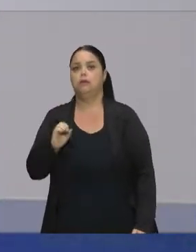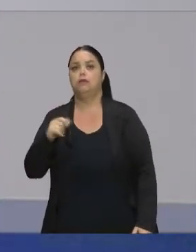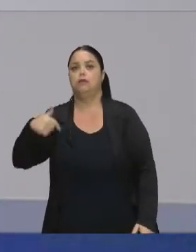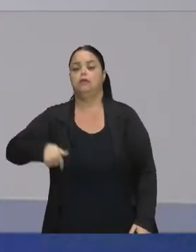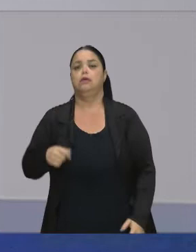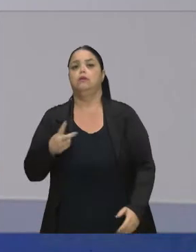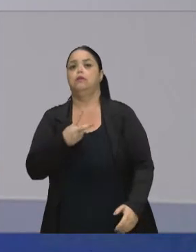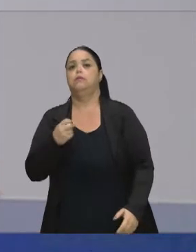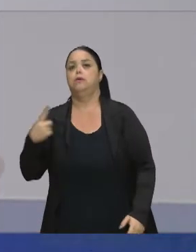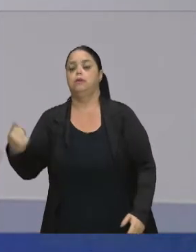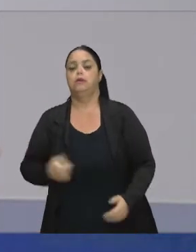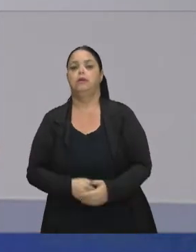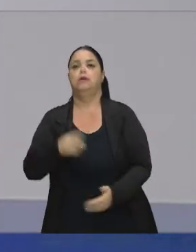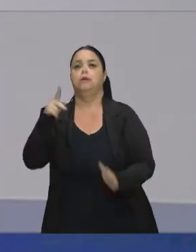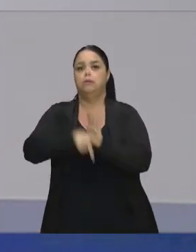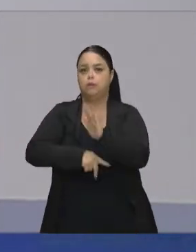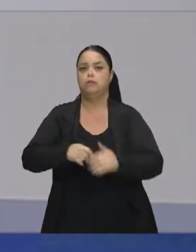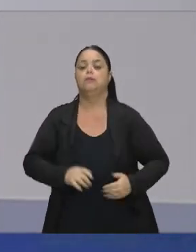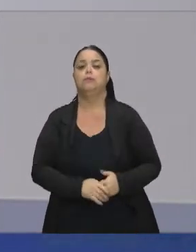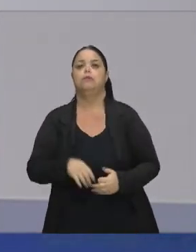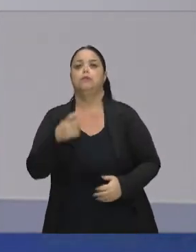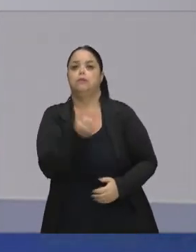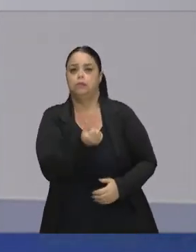12707/2021. Projeto de lei